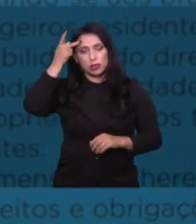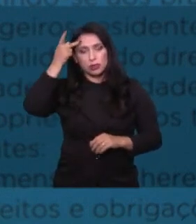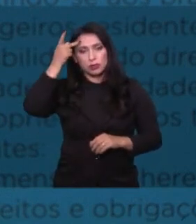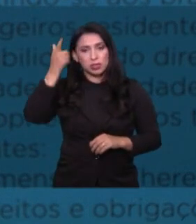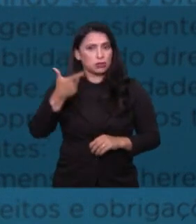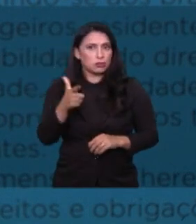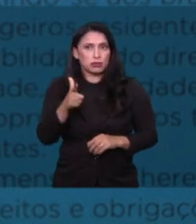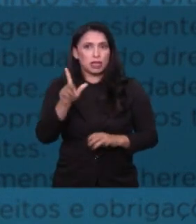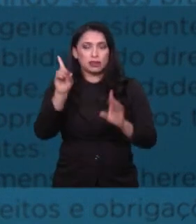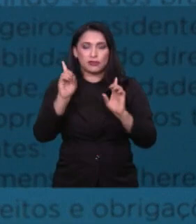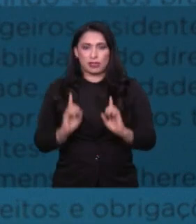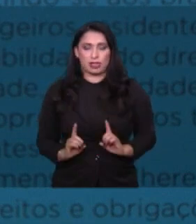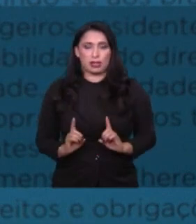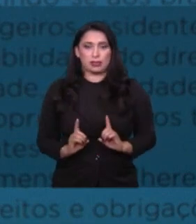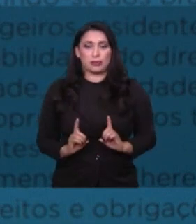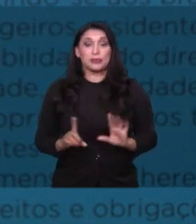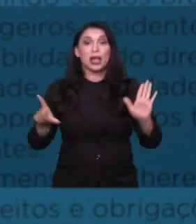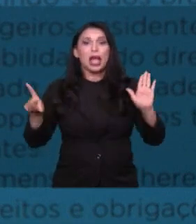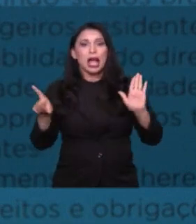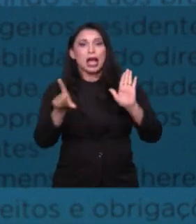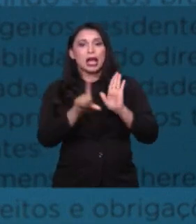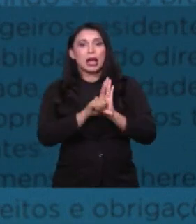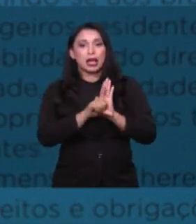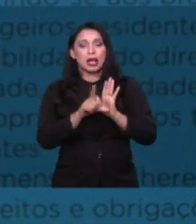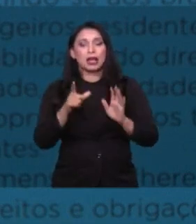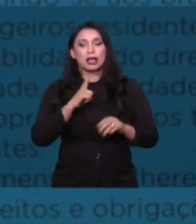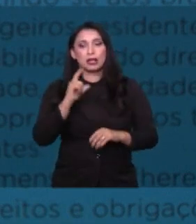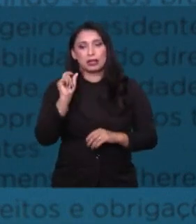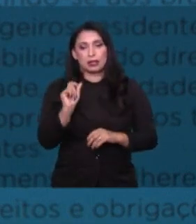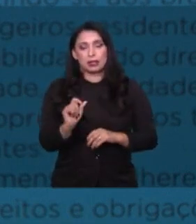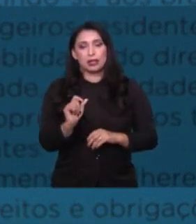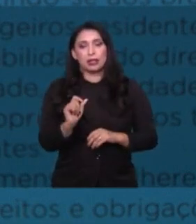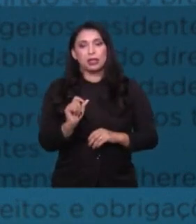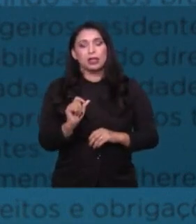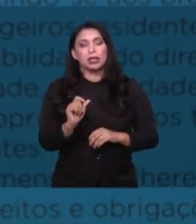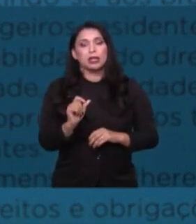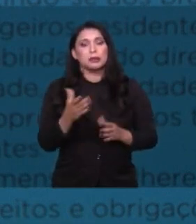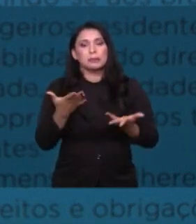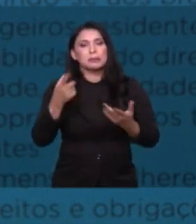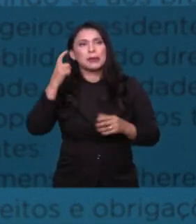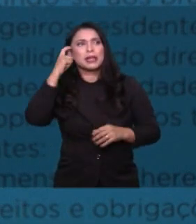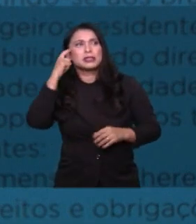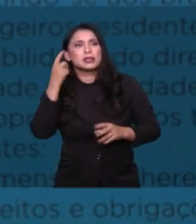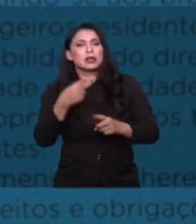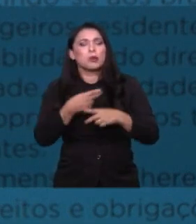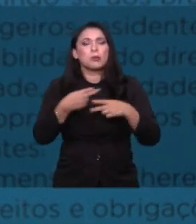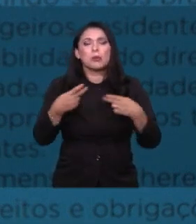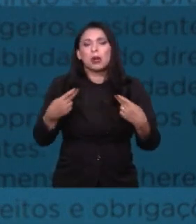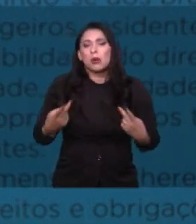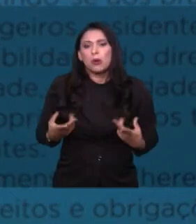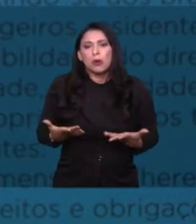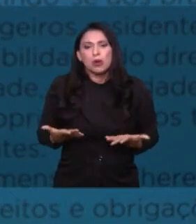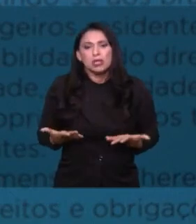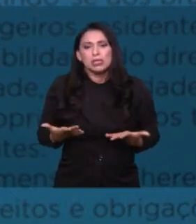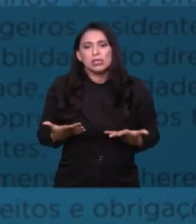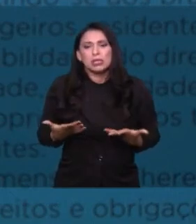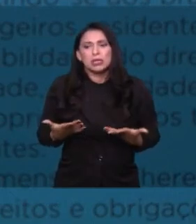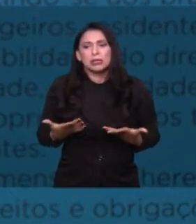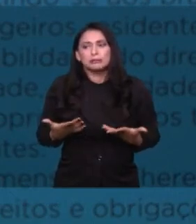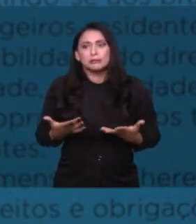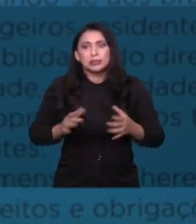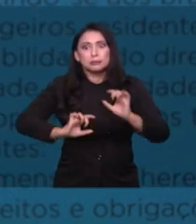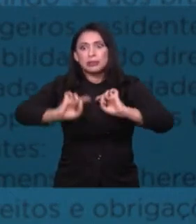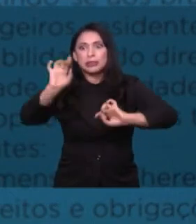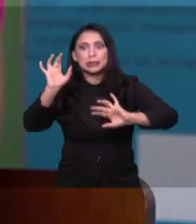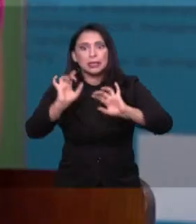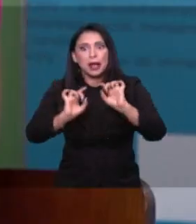deficiência. Mas a lei tem que trazer o óbvio, né? Porque parece que é uma coisa, assim,